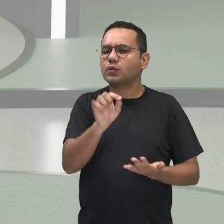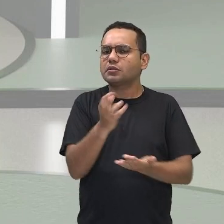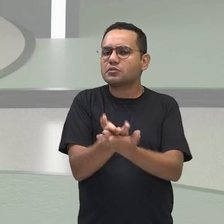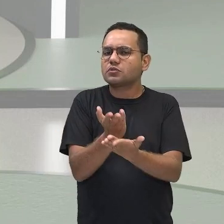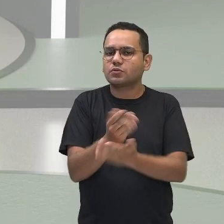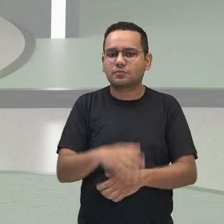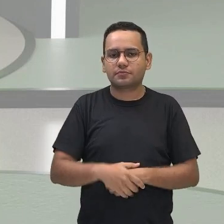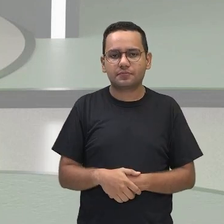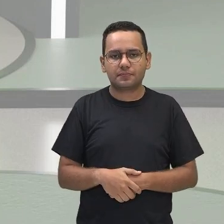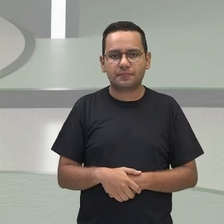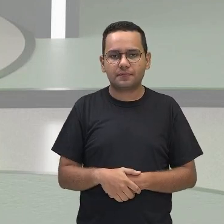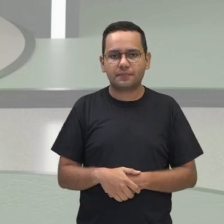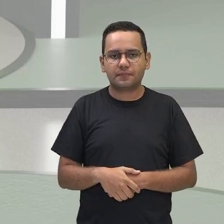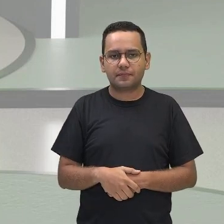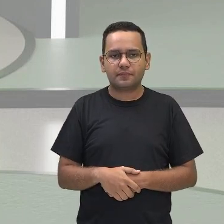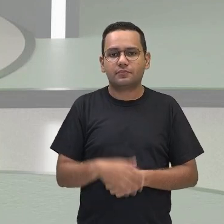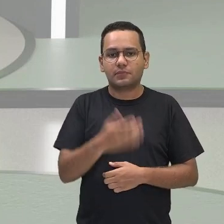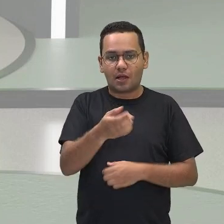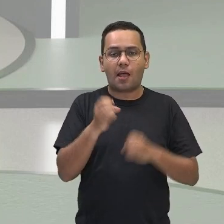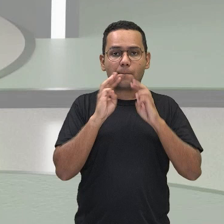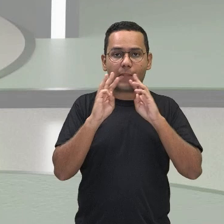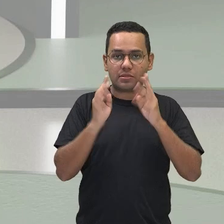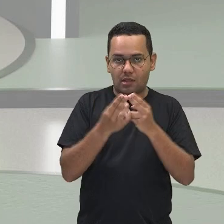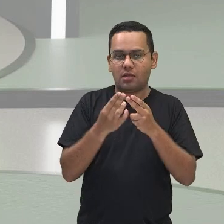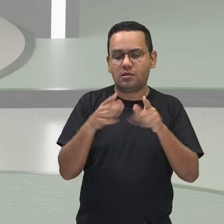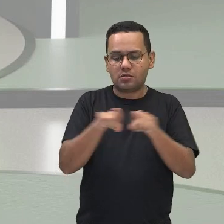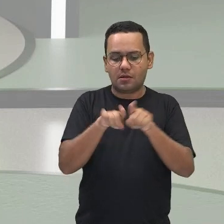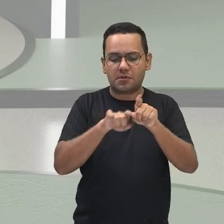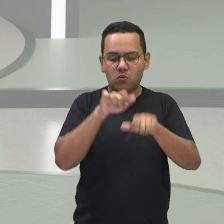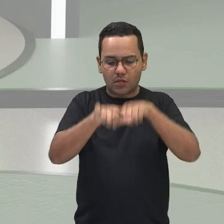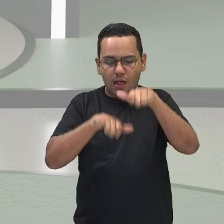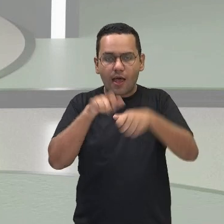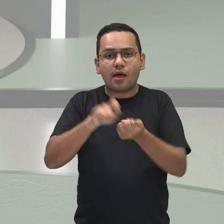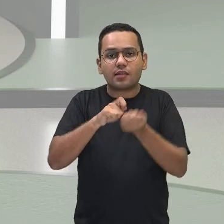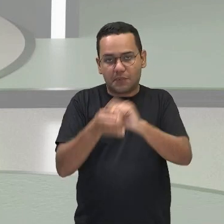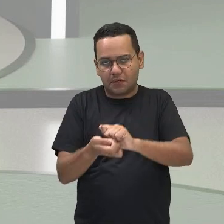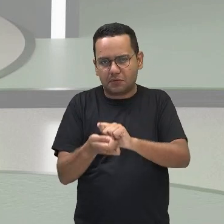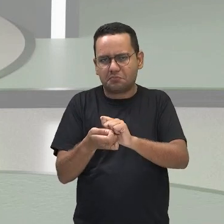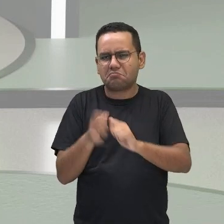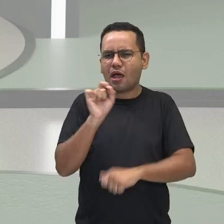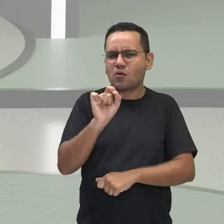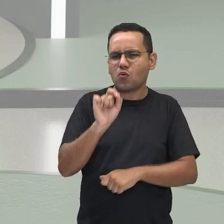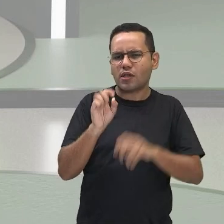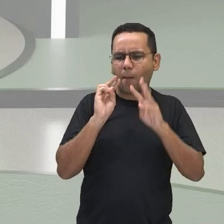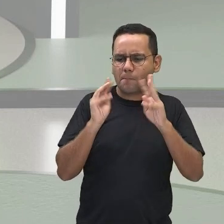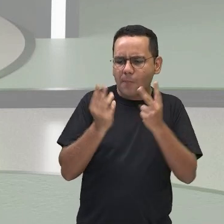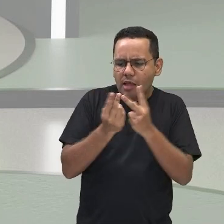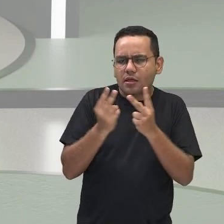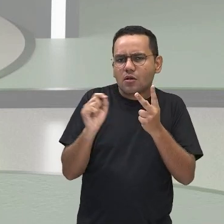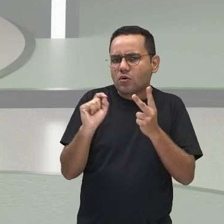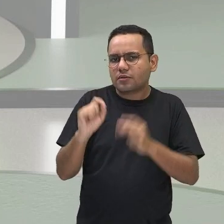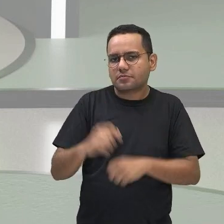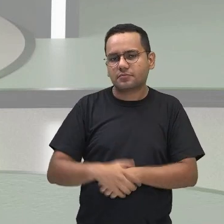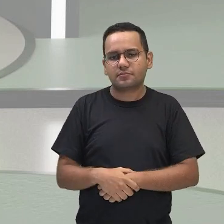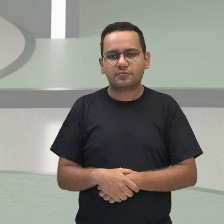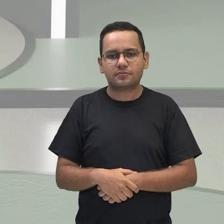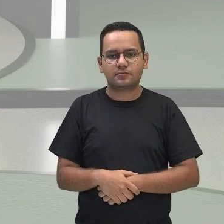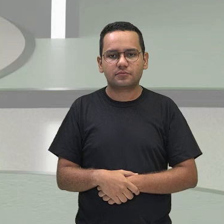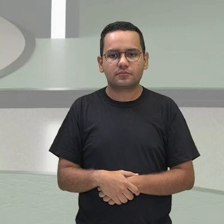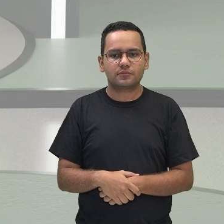matéria e suas transformações. Lembrando o que é matéria? Tudo aquilo